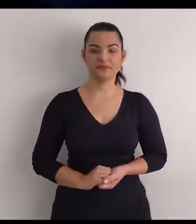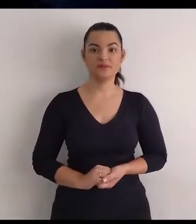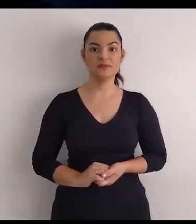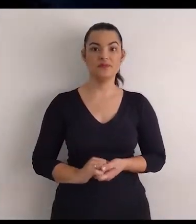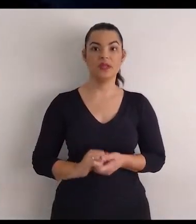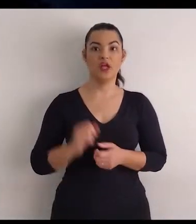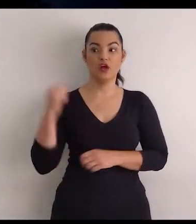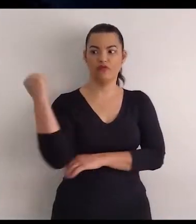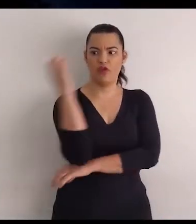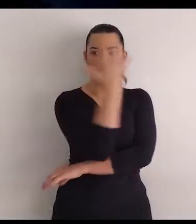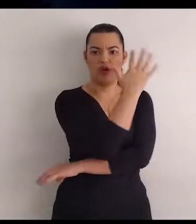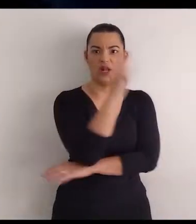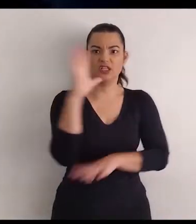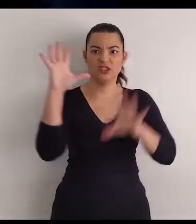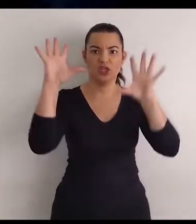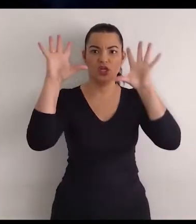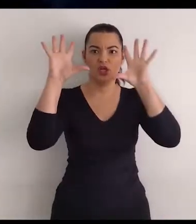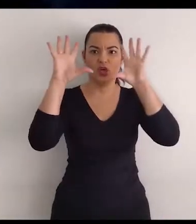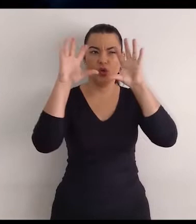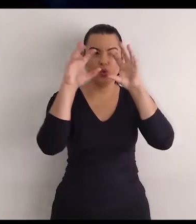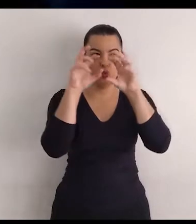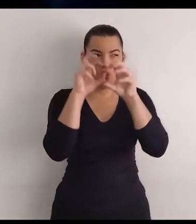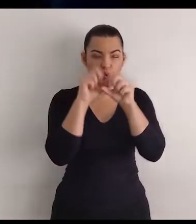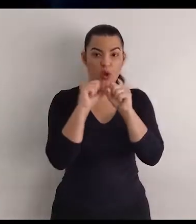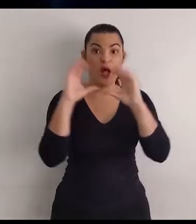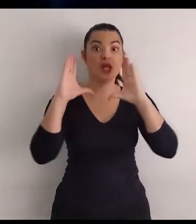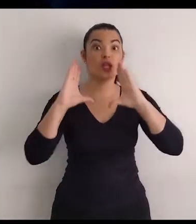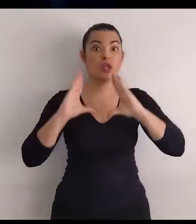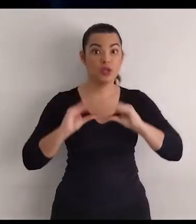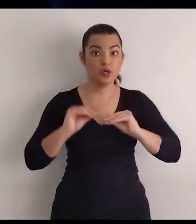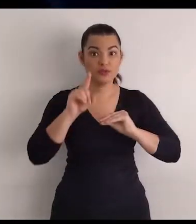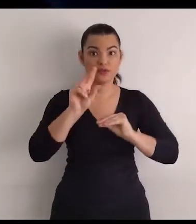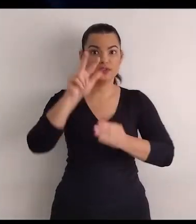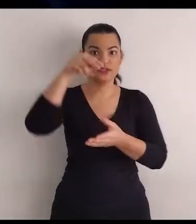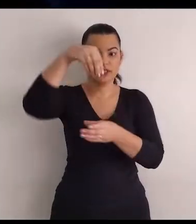na floresta. Você está dentro dessa floresta.